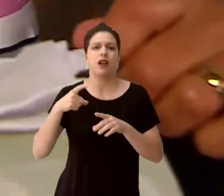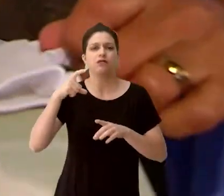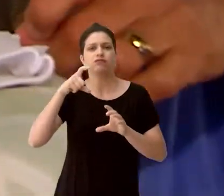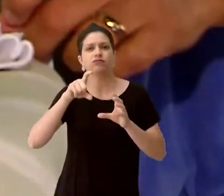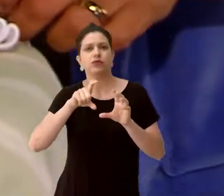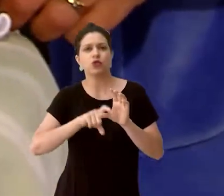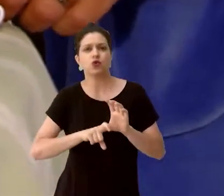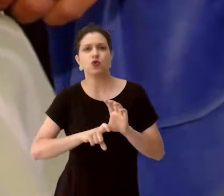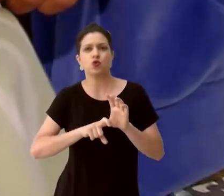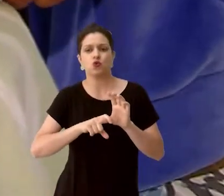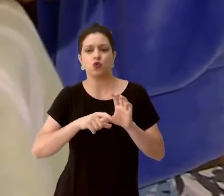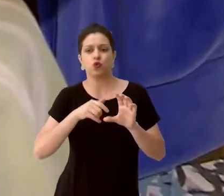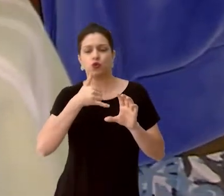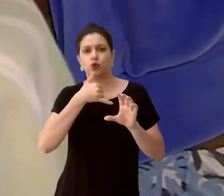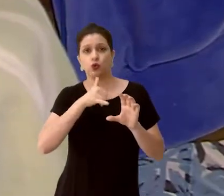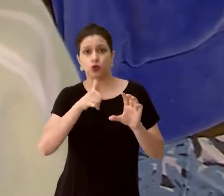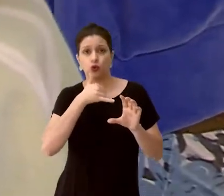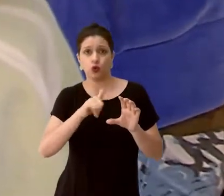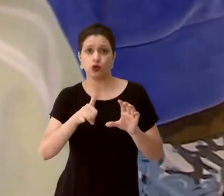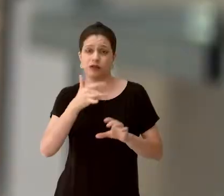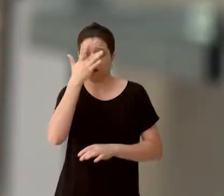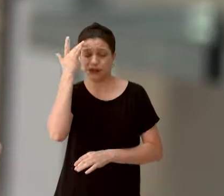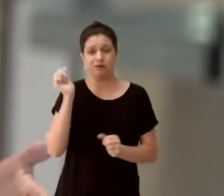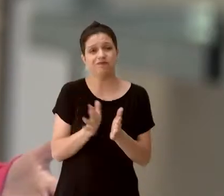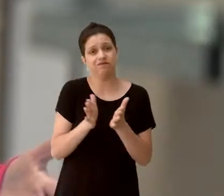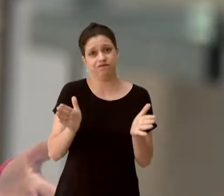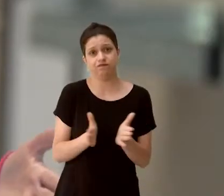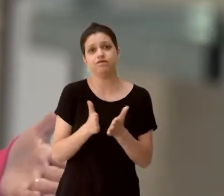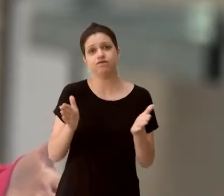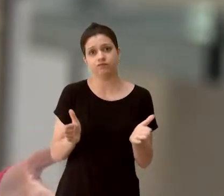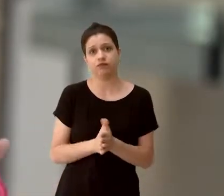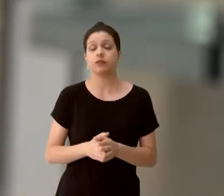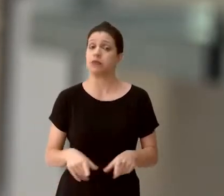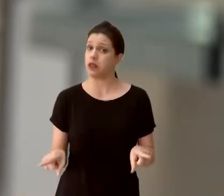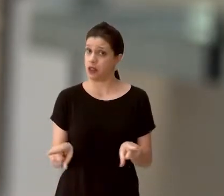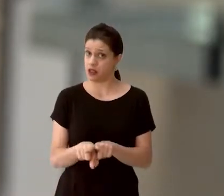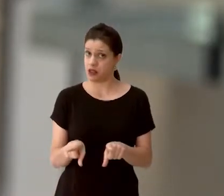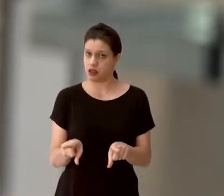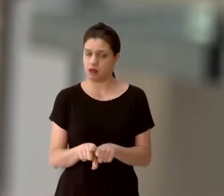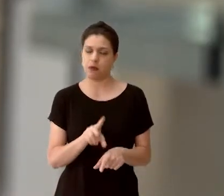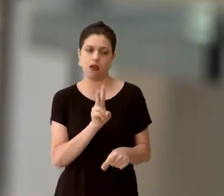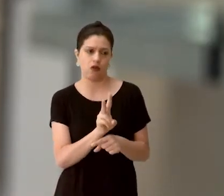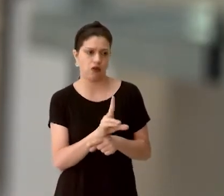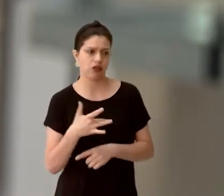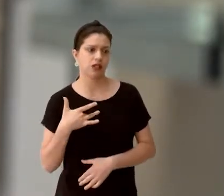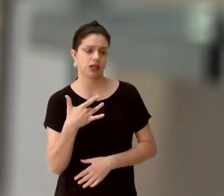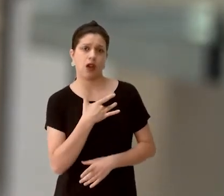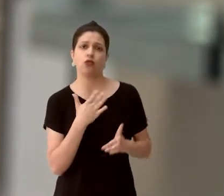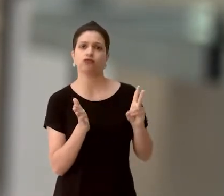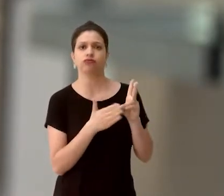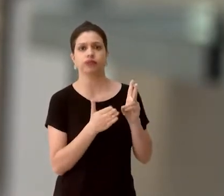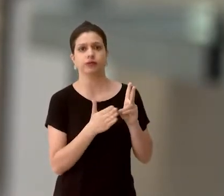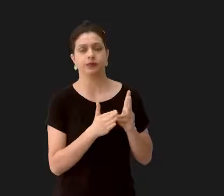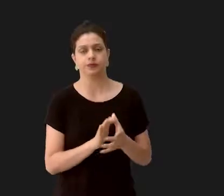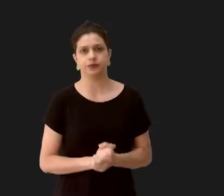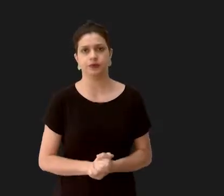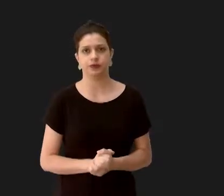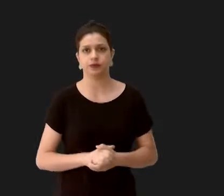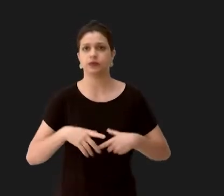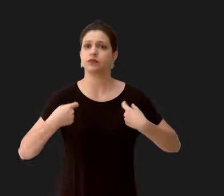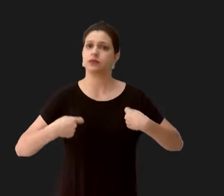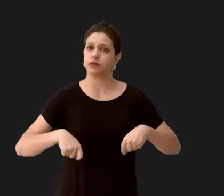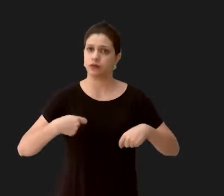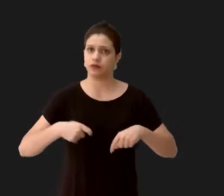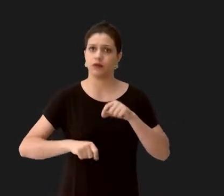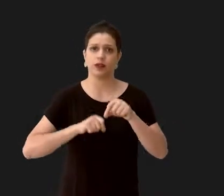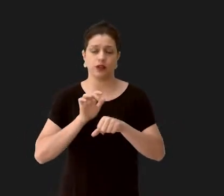sobre a cobrança de luz de consumidores de baixa renda. Cobranças também na preservação da saúde dos indígenas. Combate ao